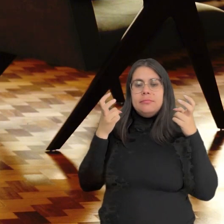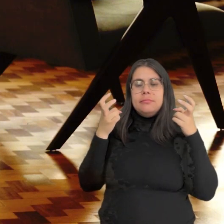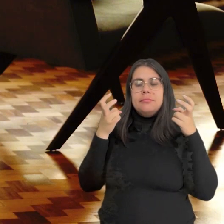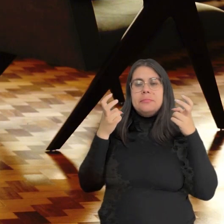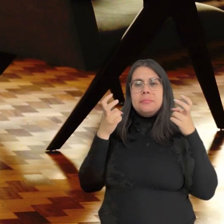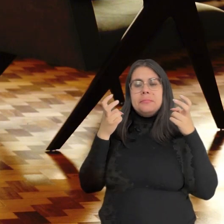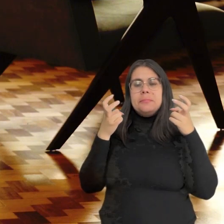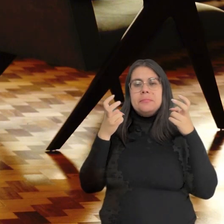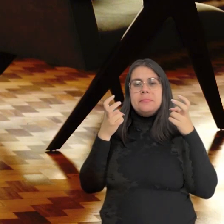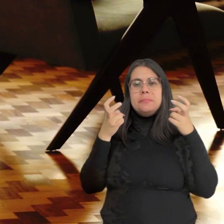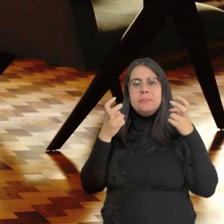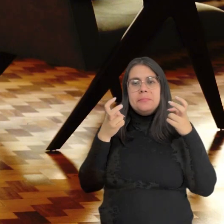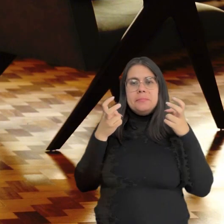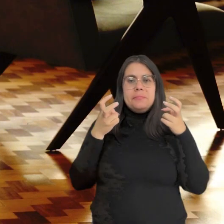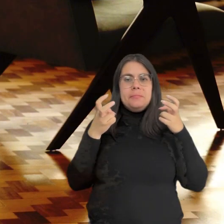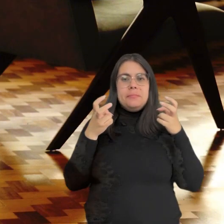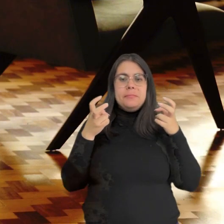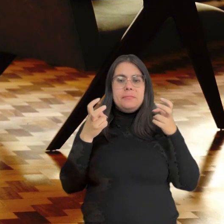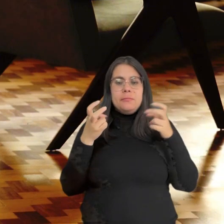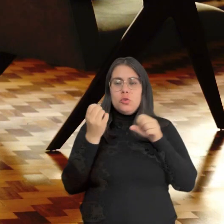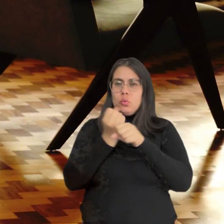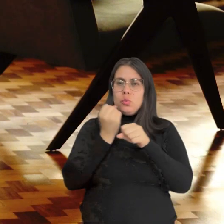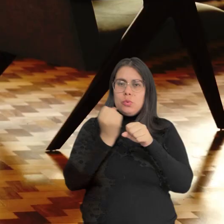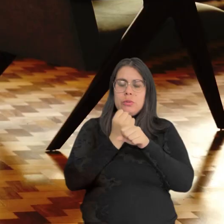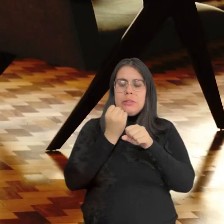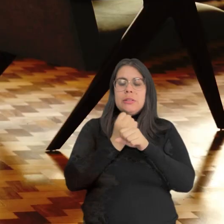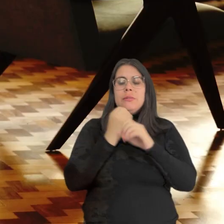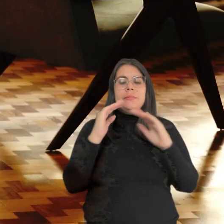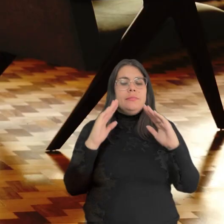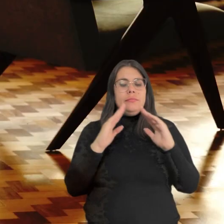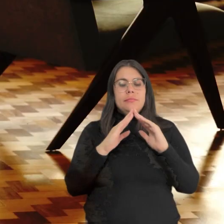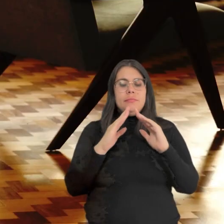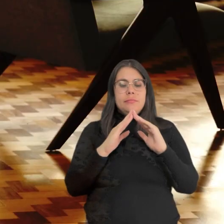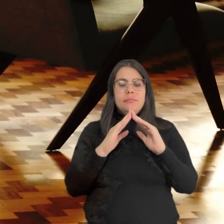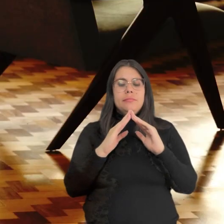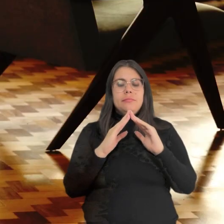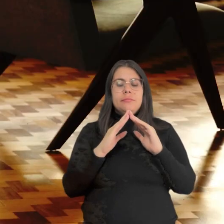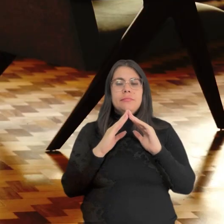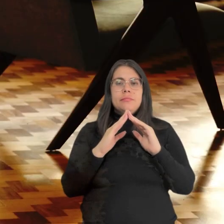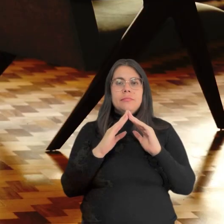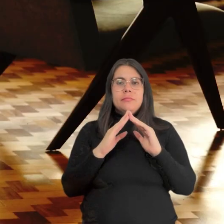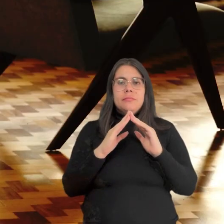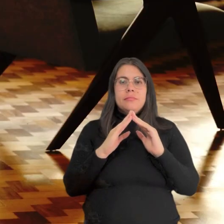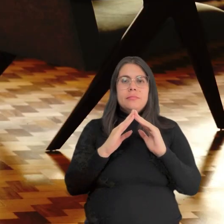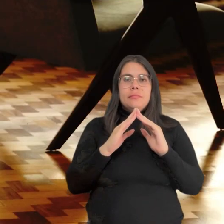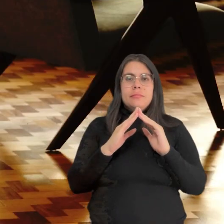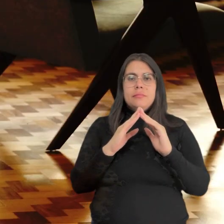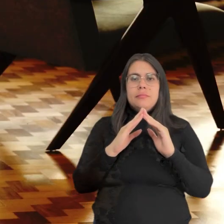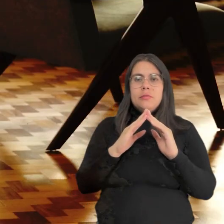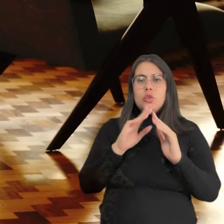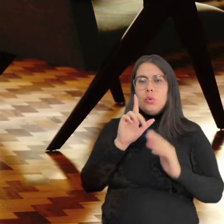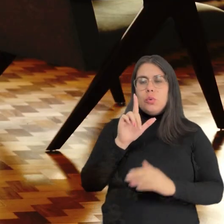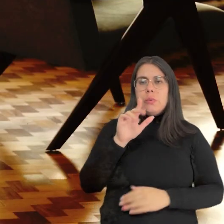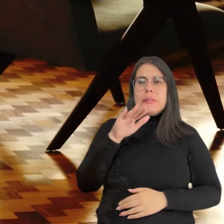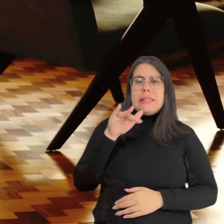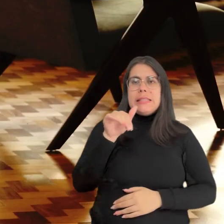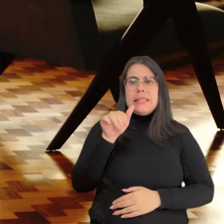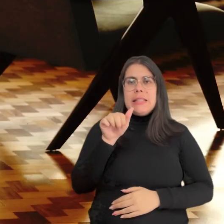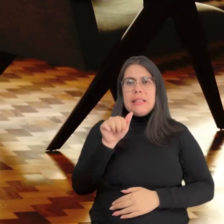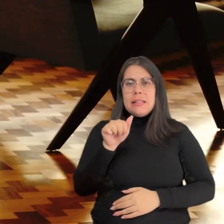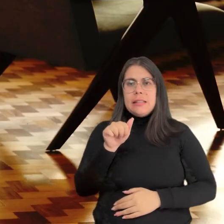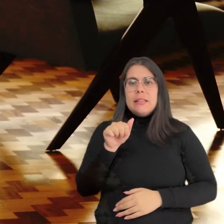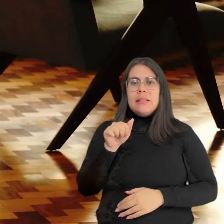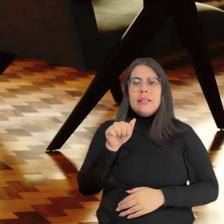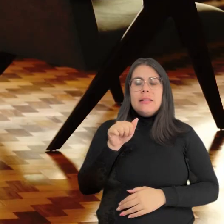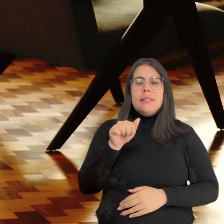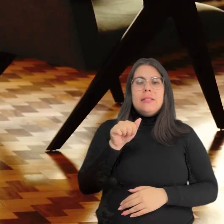reconstrução da casa e a viabilização da Galeria da Luciana, com a construção lá na edícula daquele espécie de